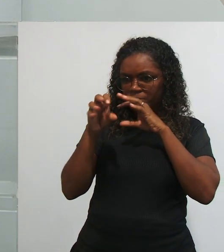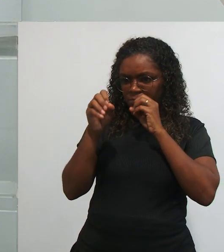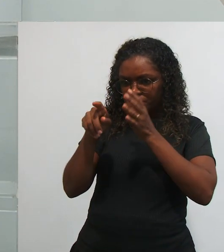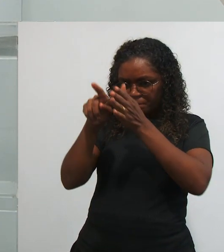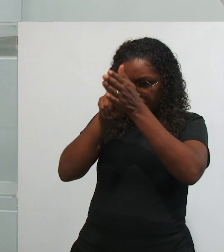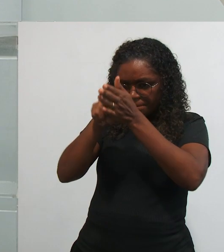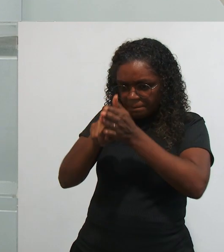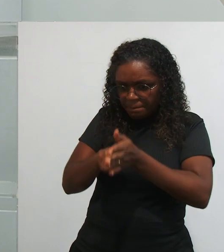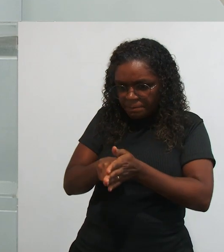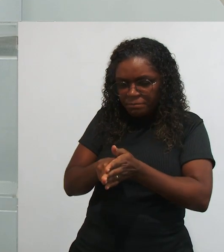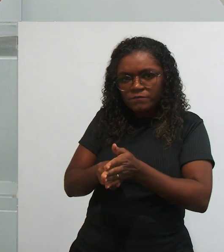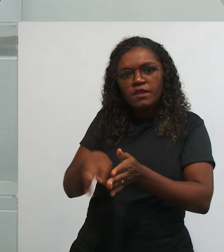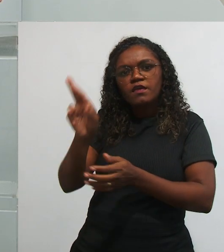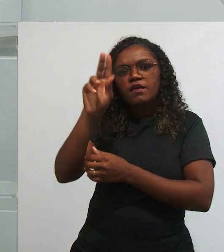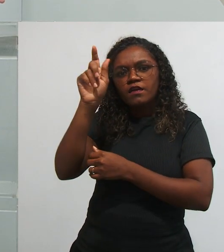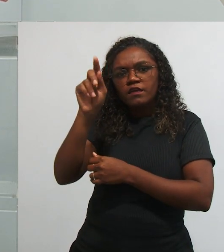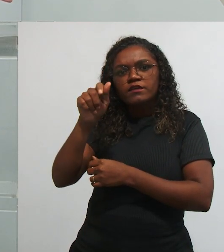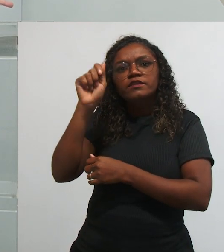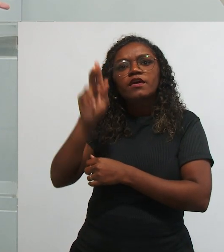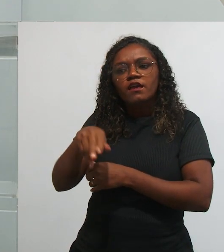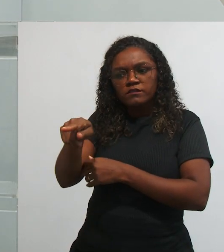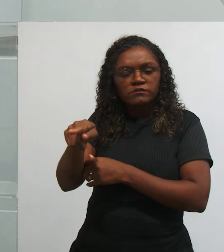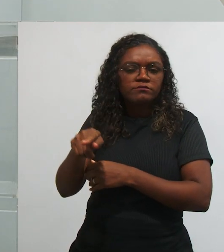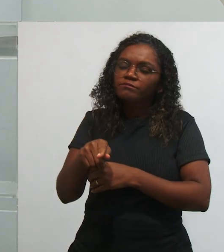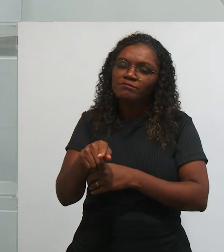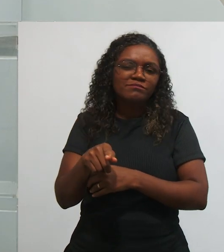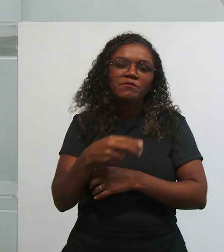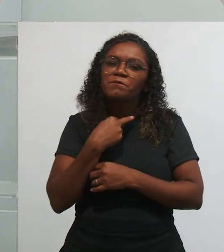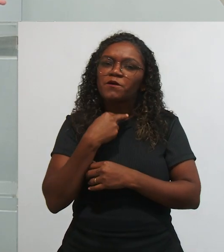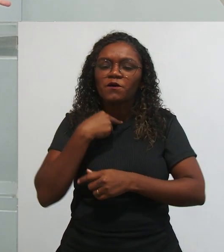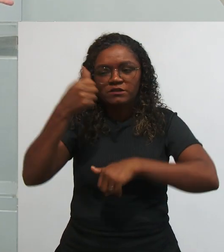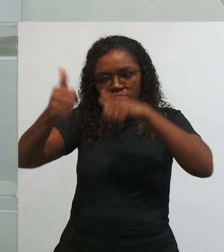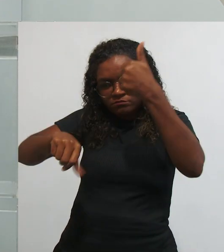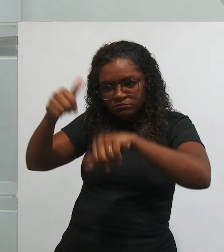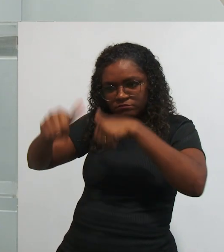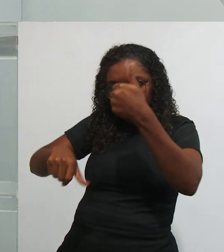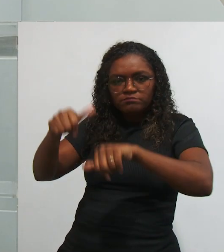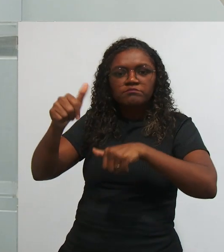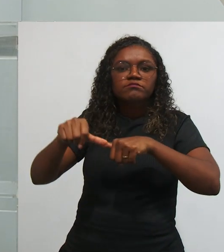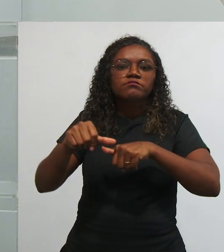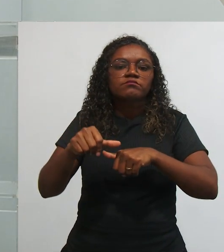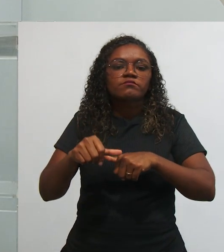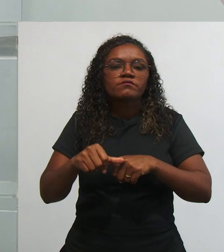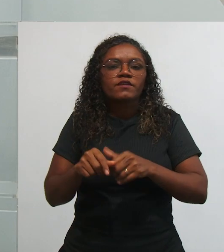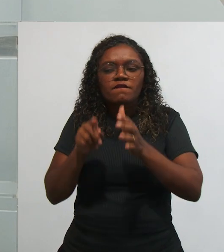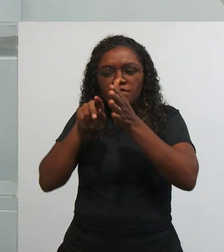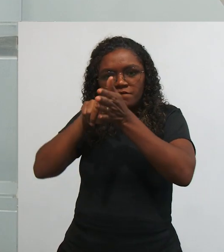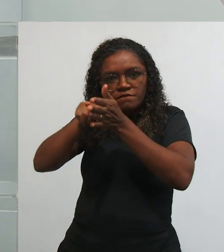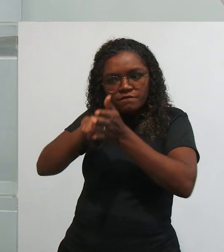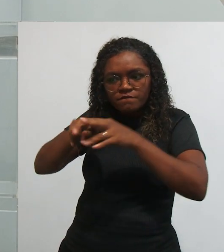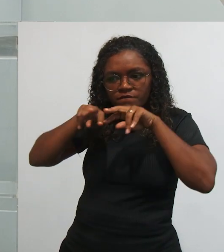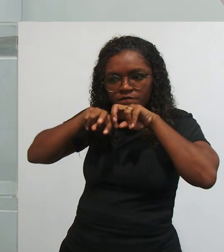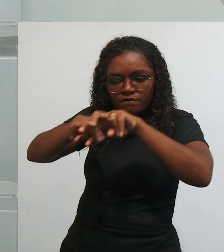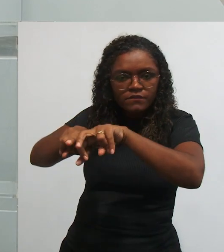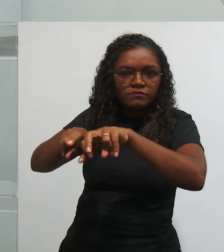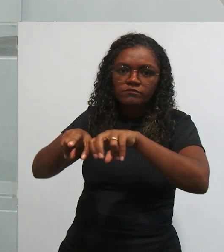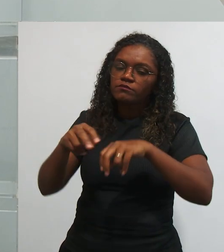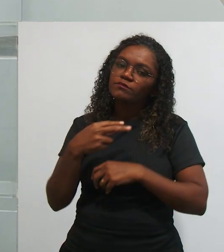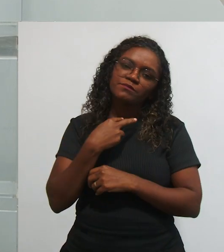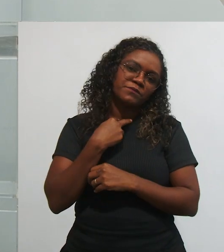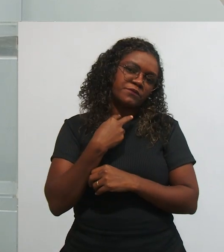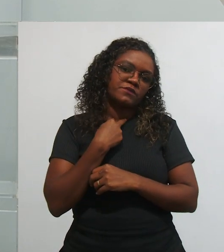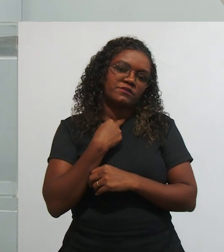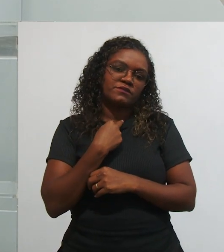ele. Quem é esse professor? Não posso avaliar, não posso, né, investigar esse ser professor